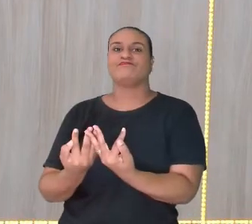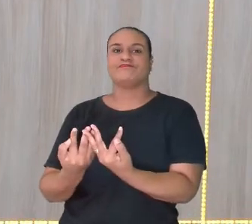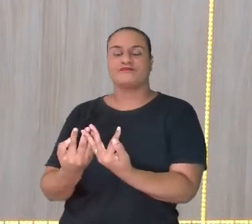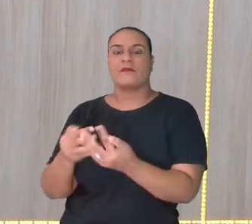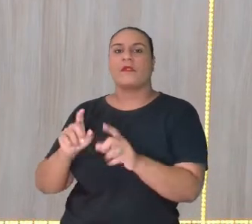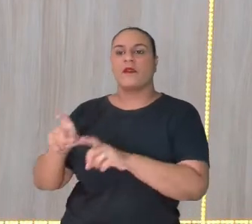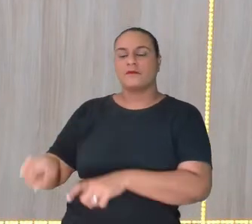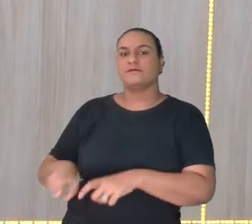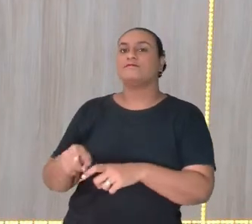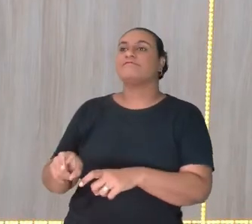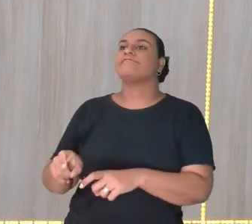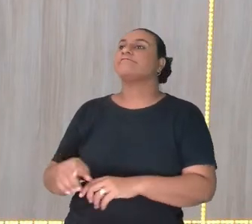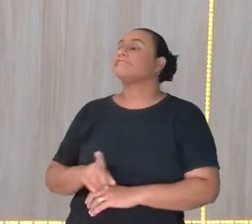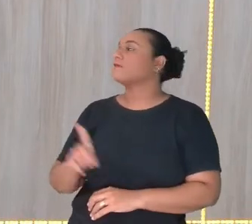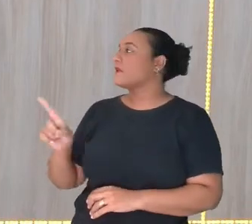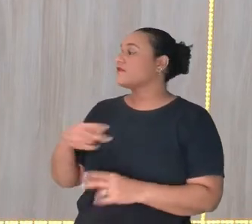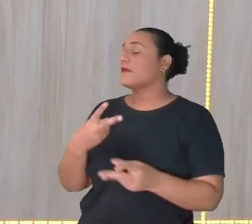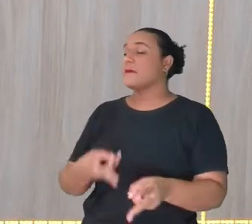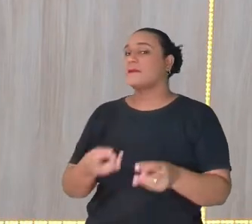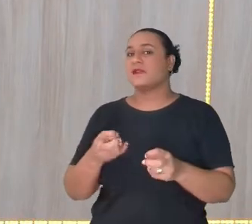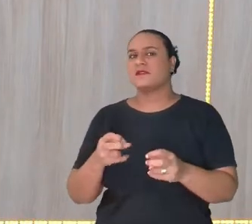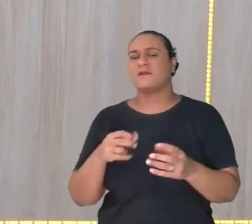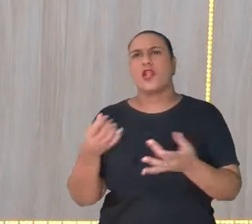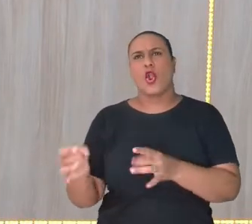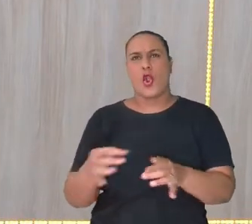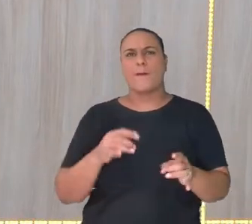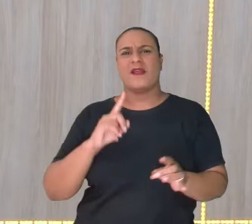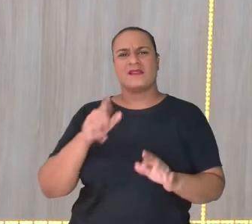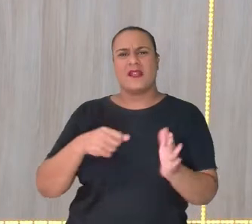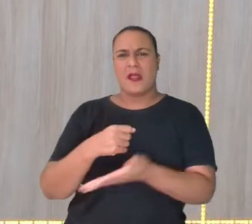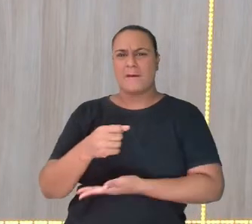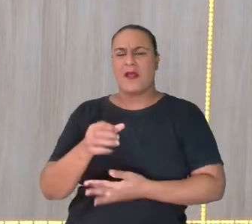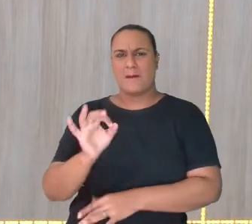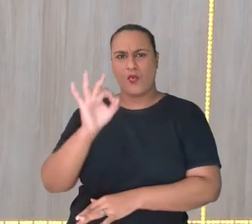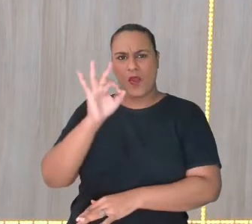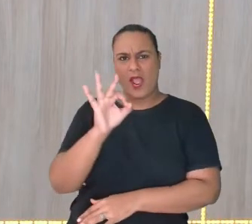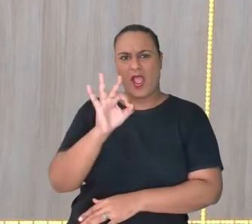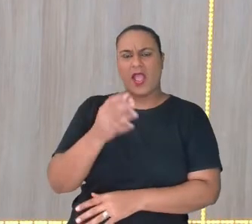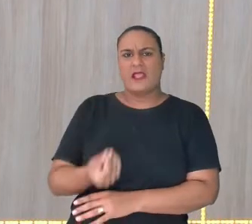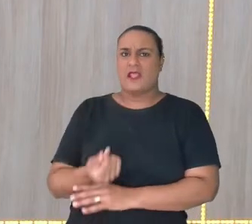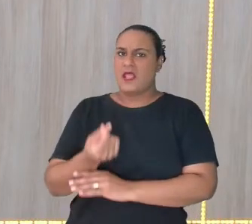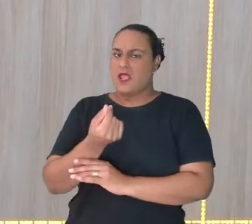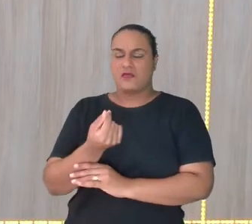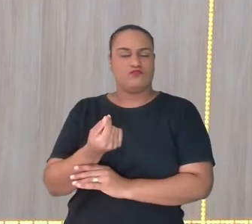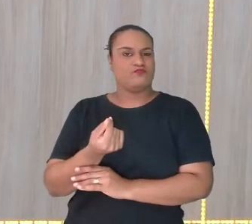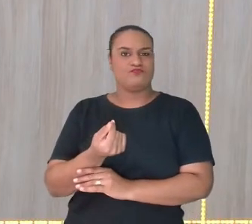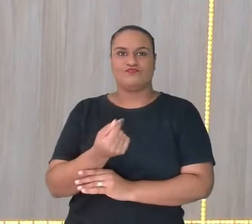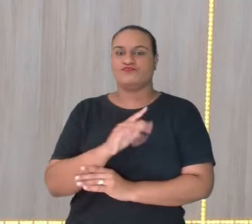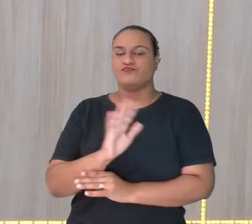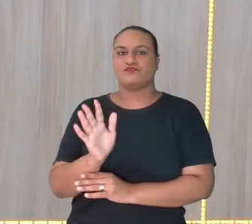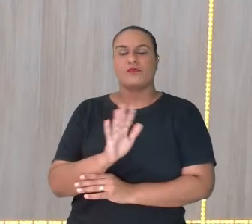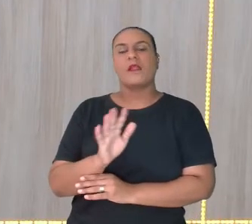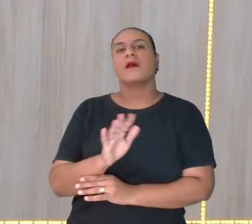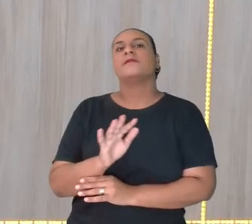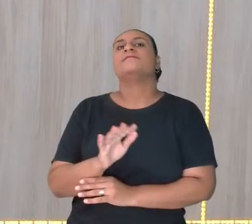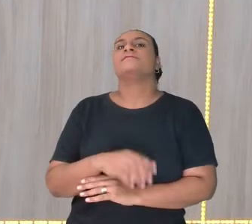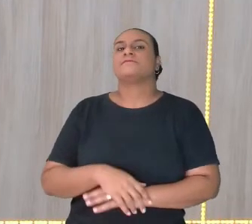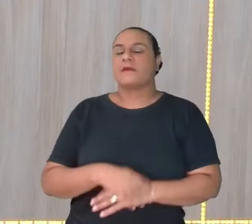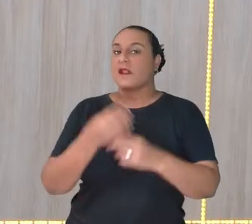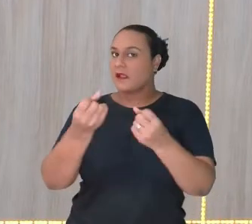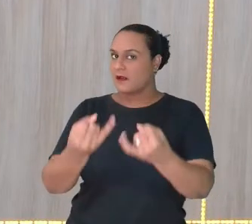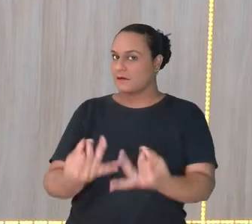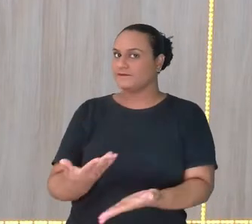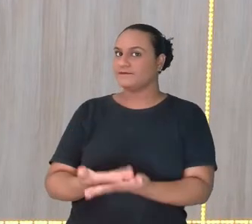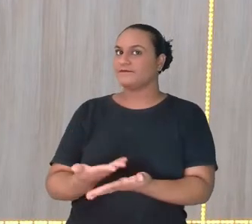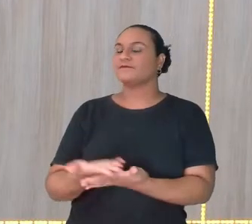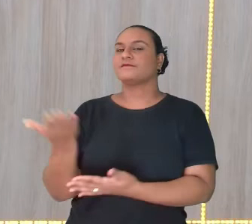que o comércio, né, não era muito à base de moeda, né, não se utilizava o comércio à base de moeda. A gente falou disso também na aula